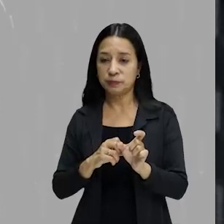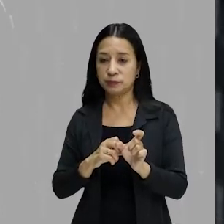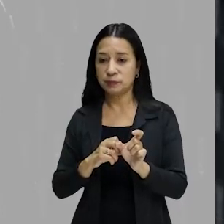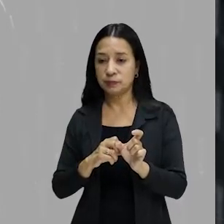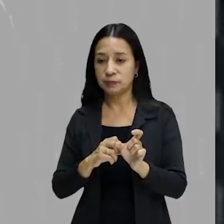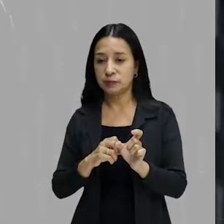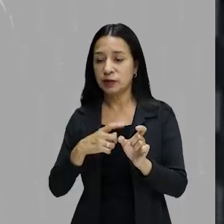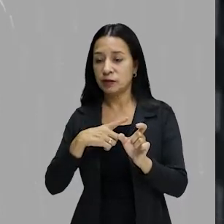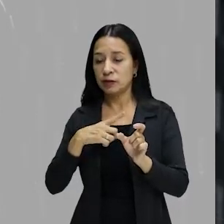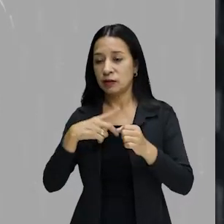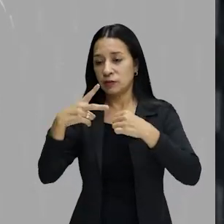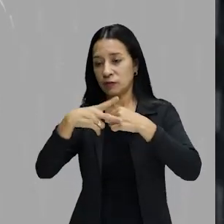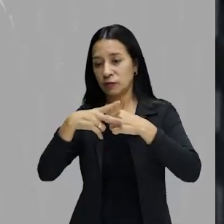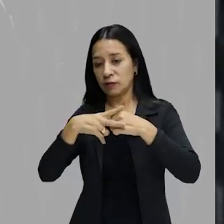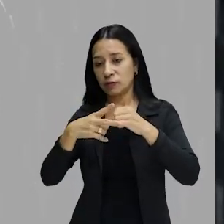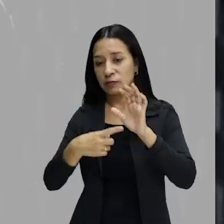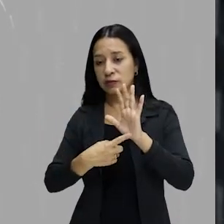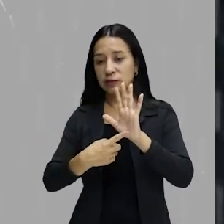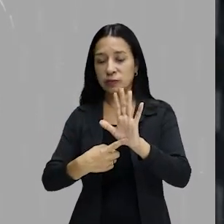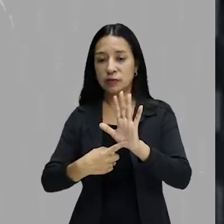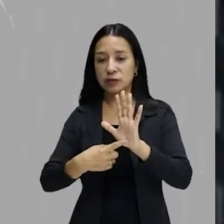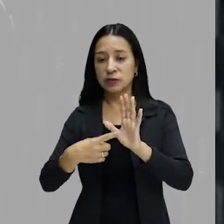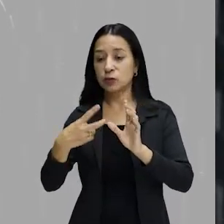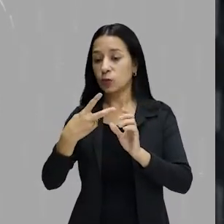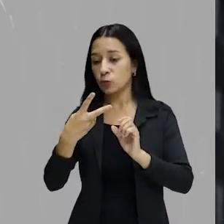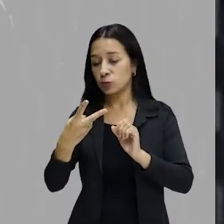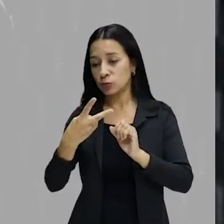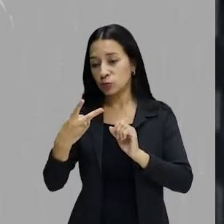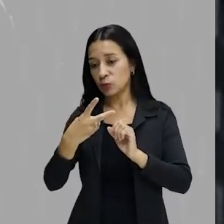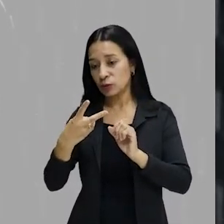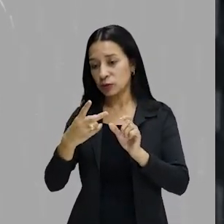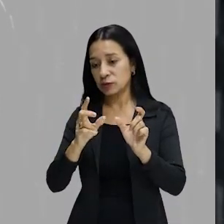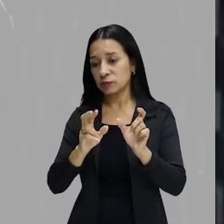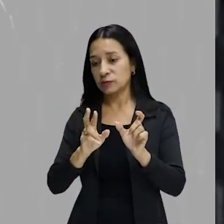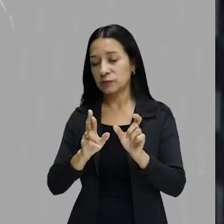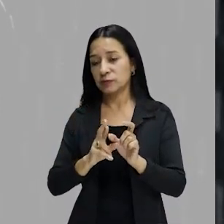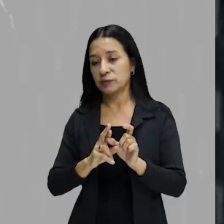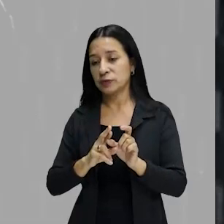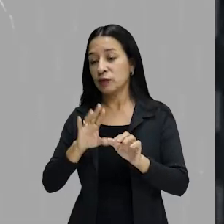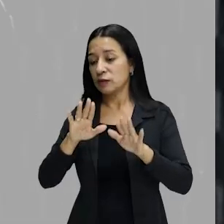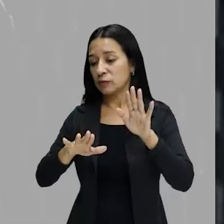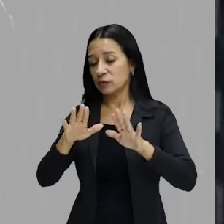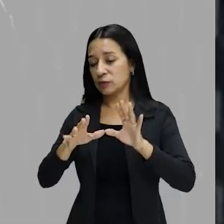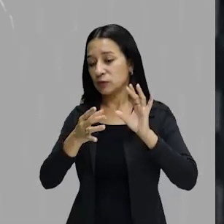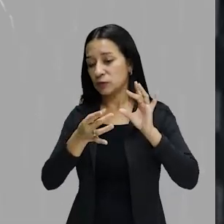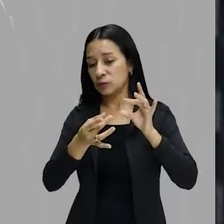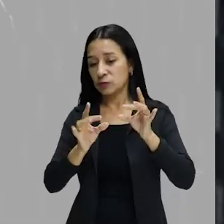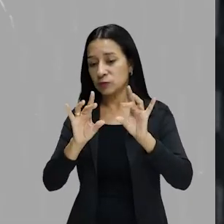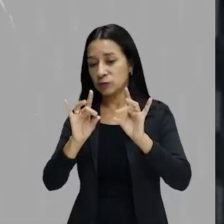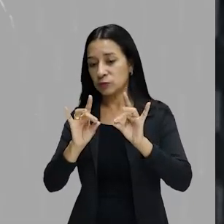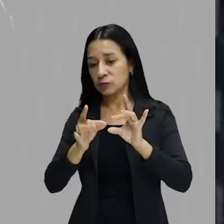Há verbos que vão apresentar dois particípios, dependendo do contexto, tá bom?